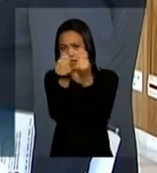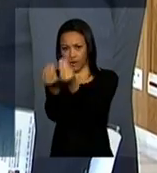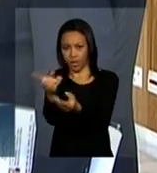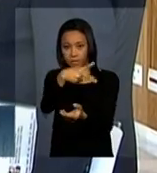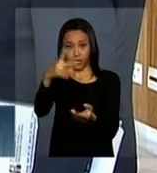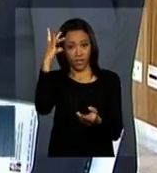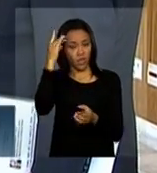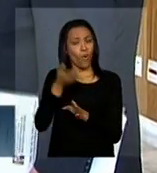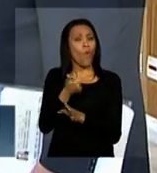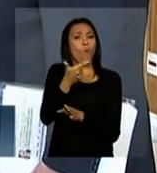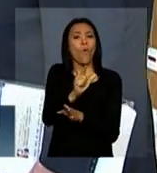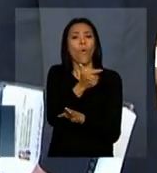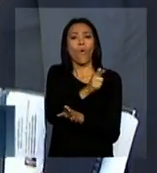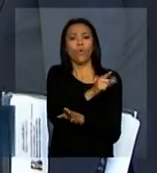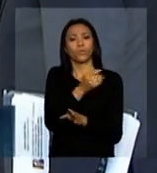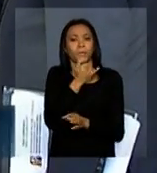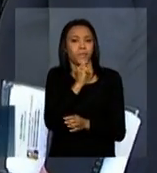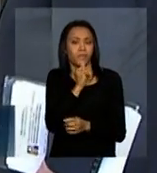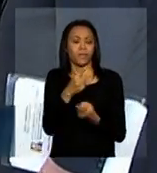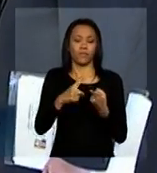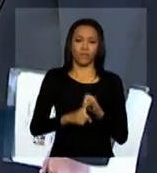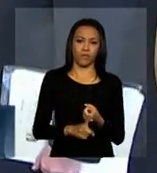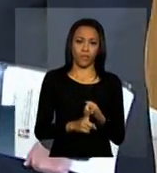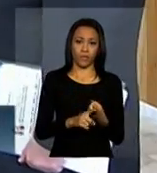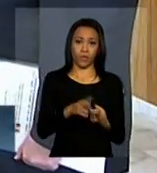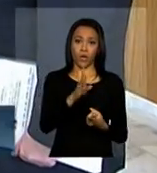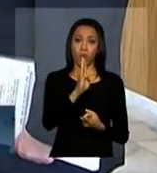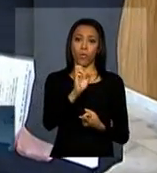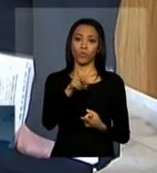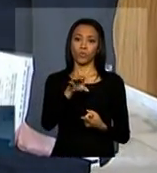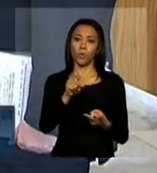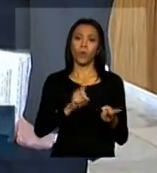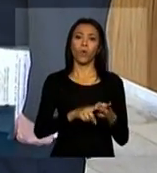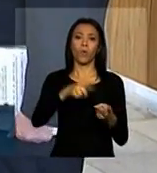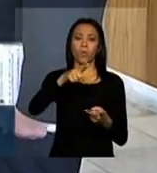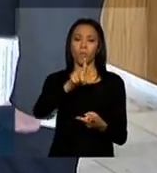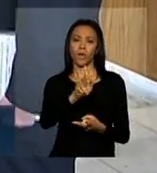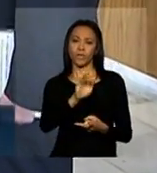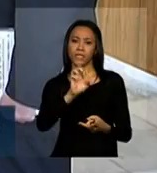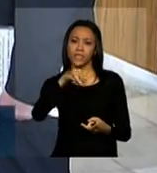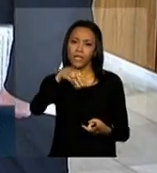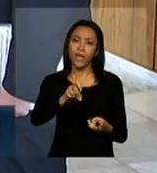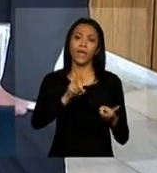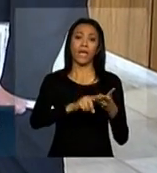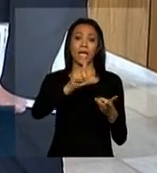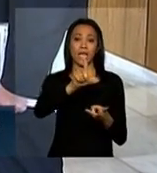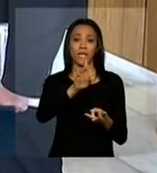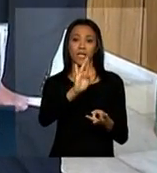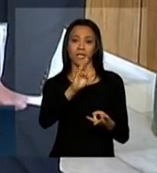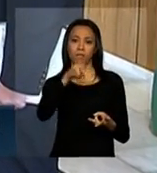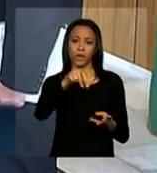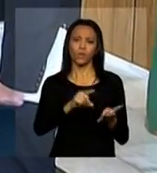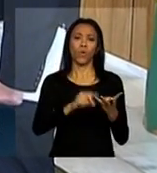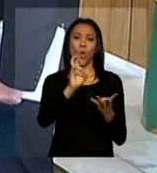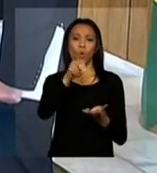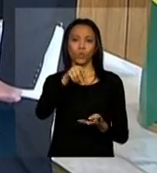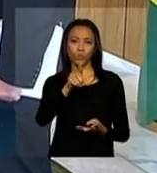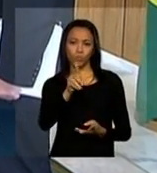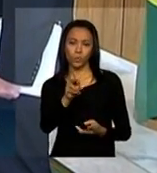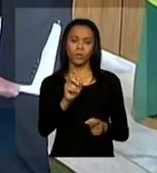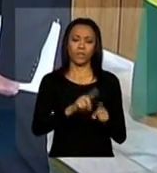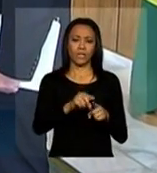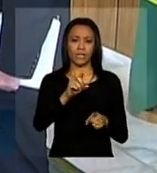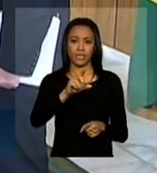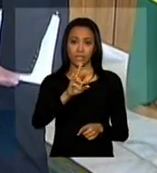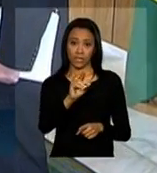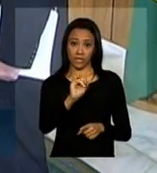Dilma. Outros embaixadores, como por exemplo, de Botsuana, Guiné Equatorial, também do Líbano, Honduras, Sri